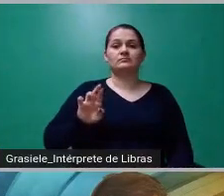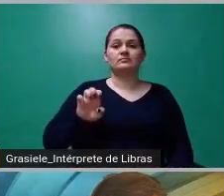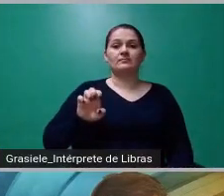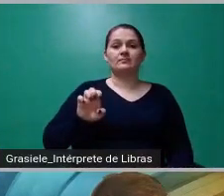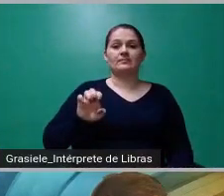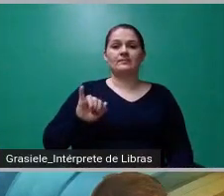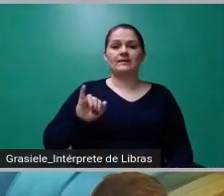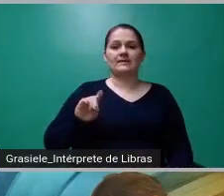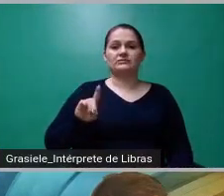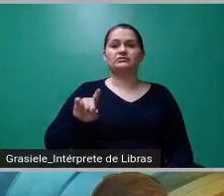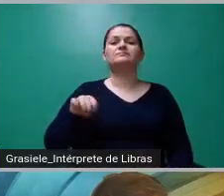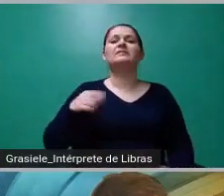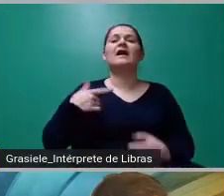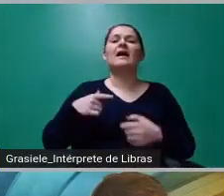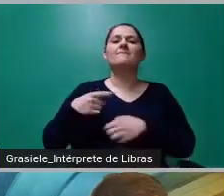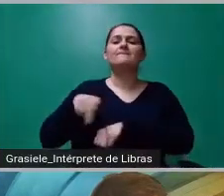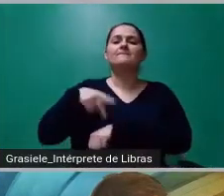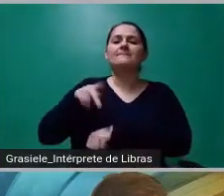paraíso fiscal.